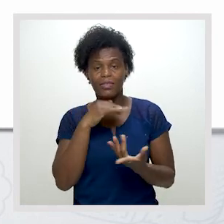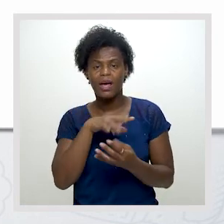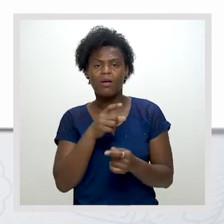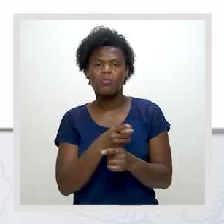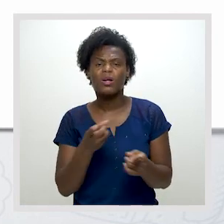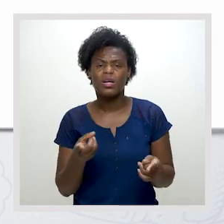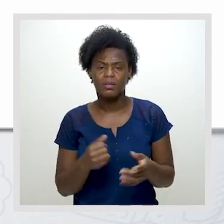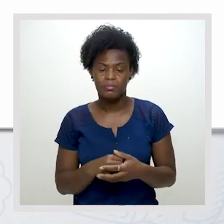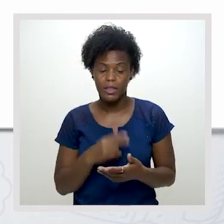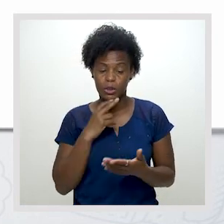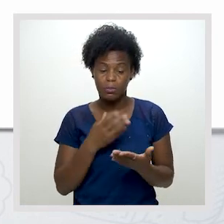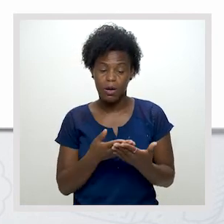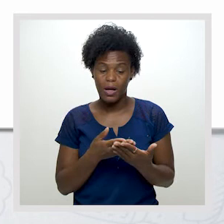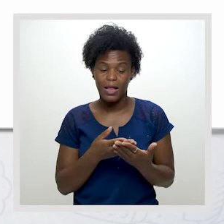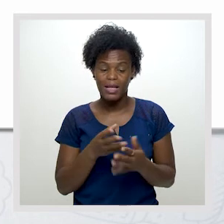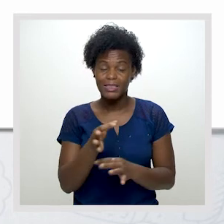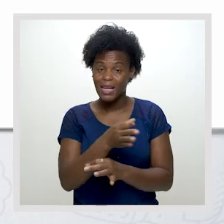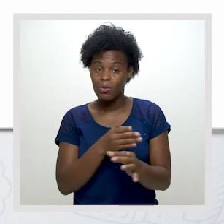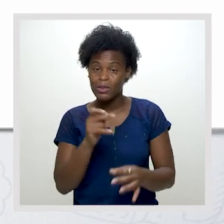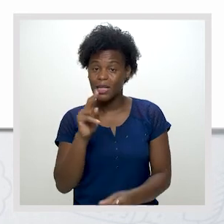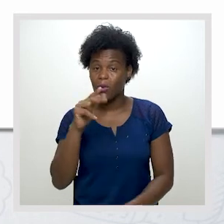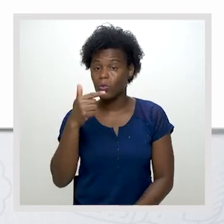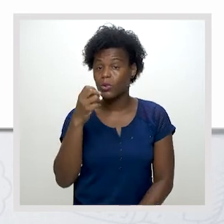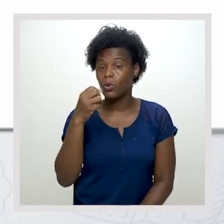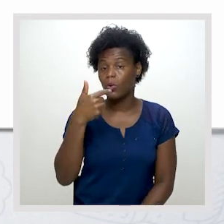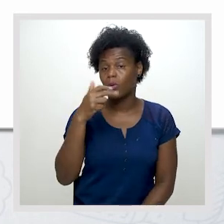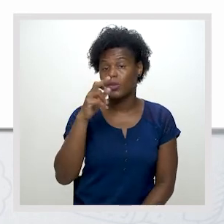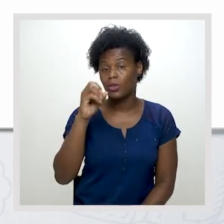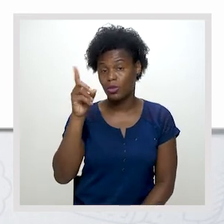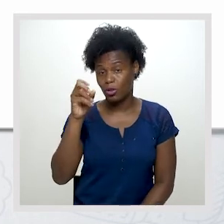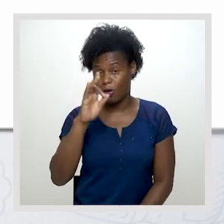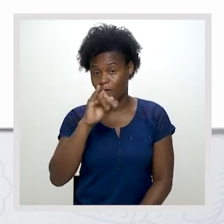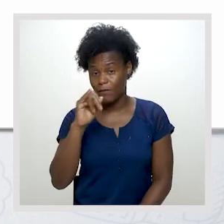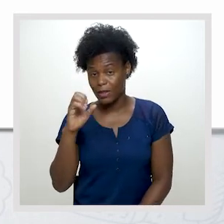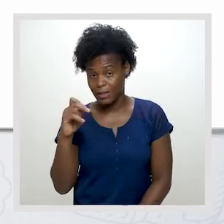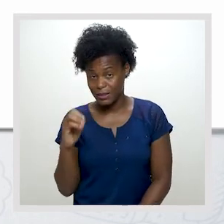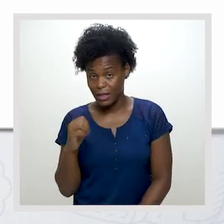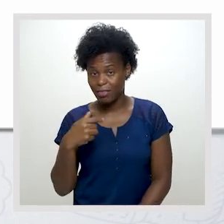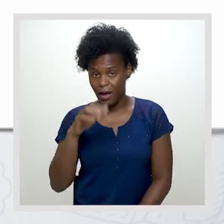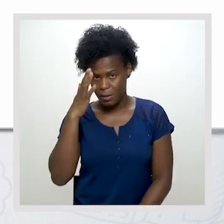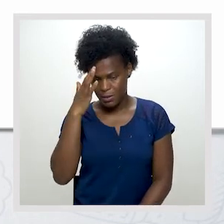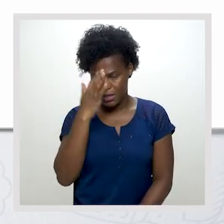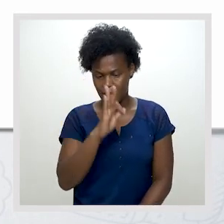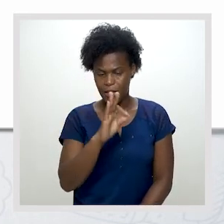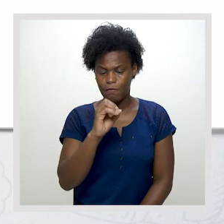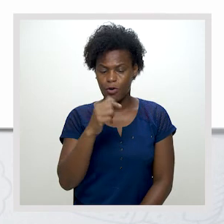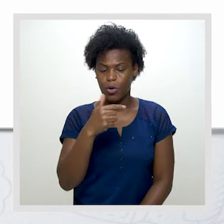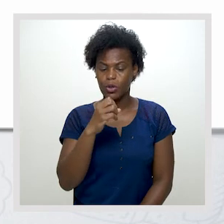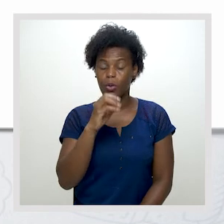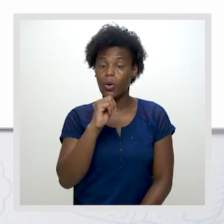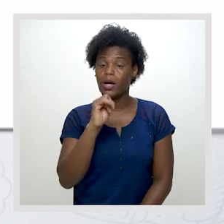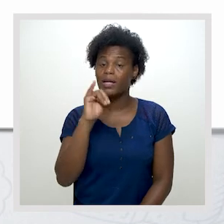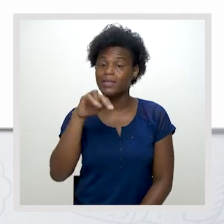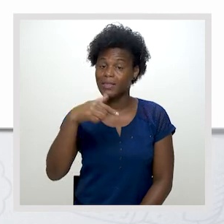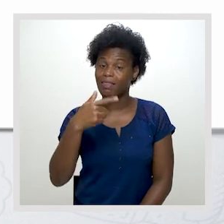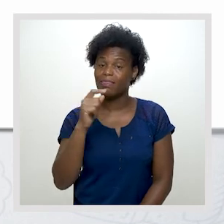é: as células autotróficas tinham capacidade fotossintética. Devido a essa